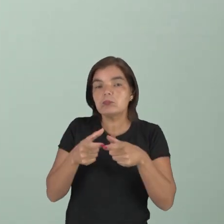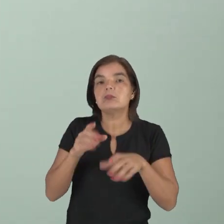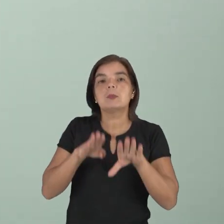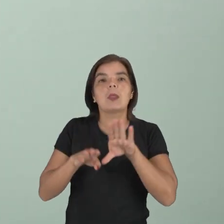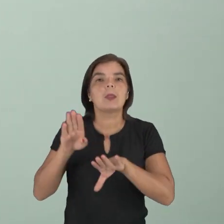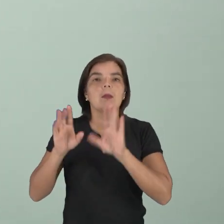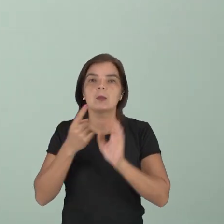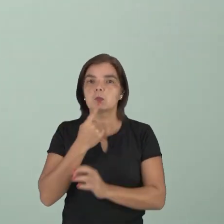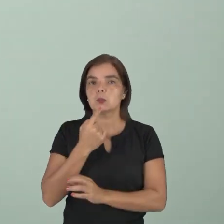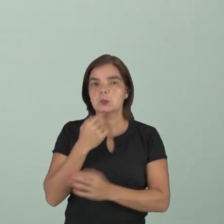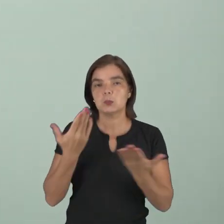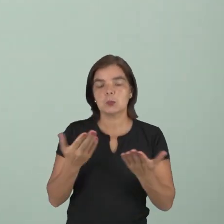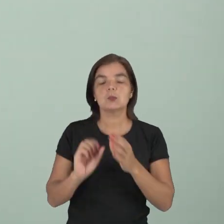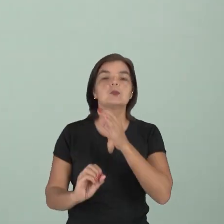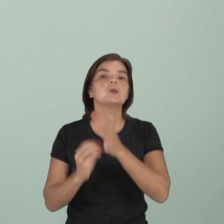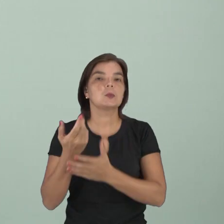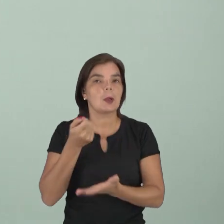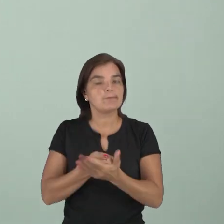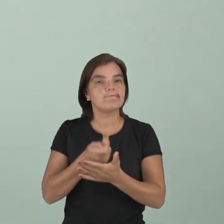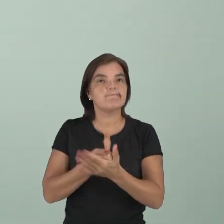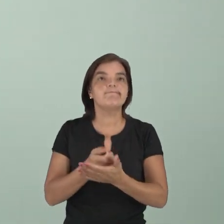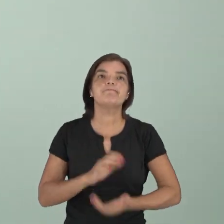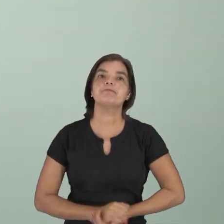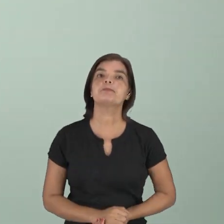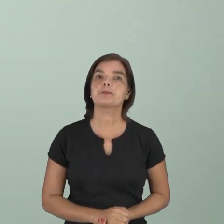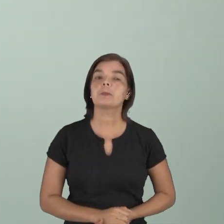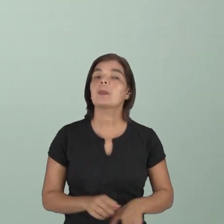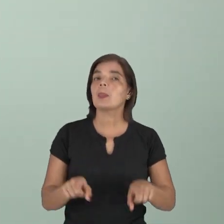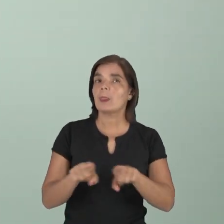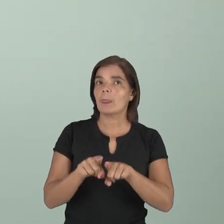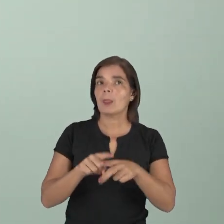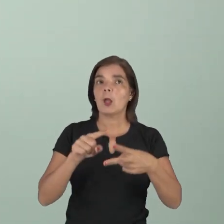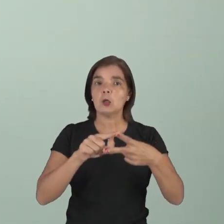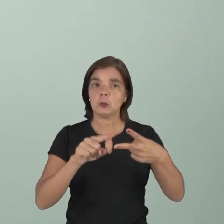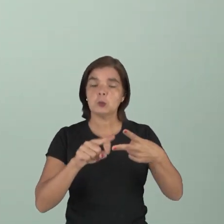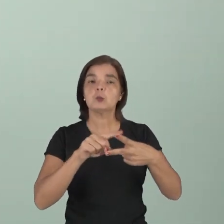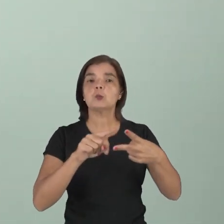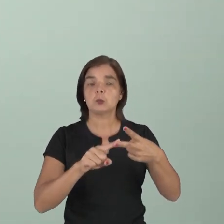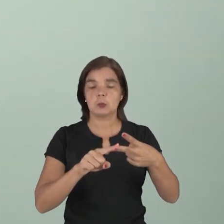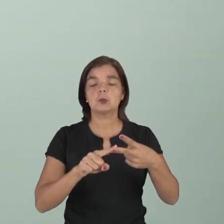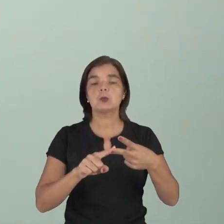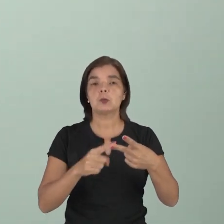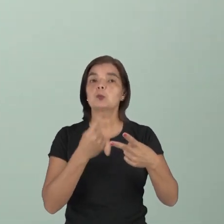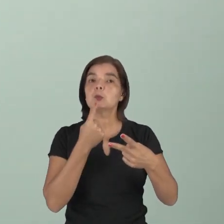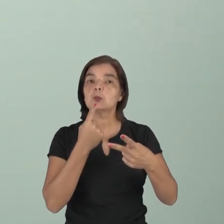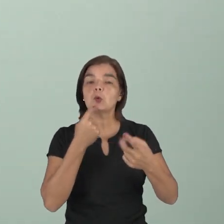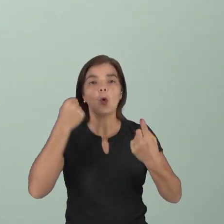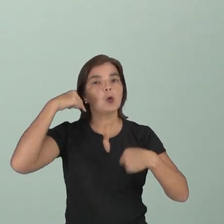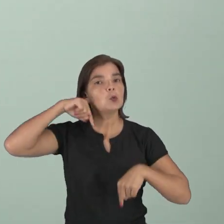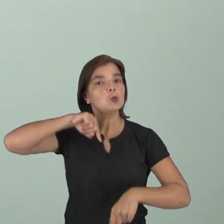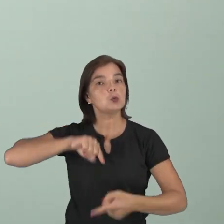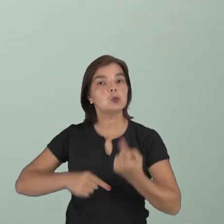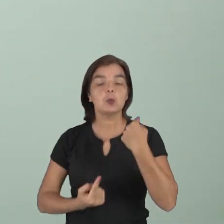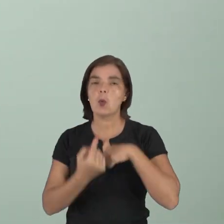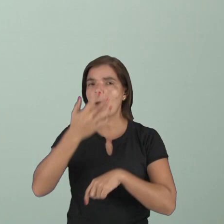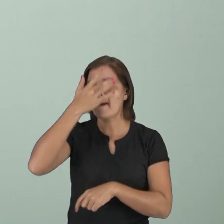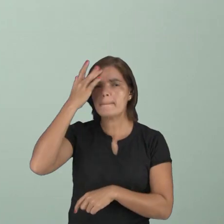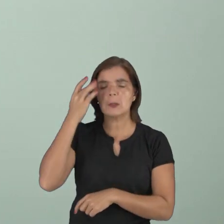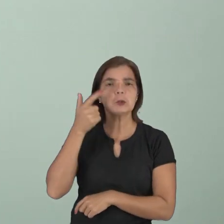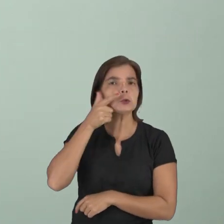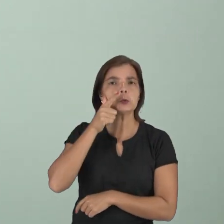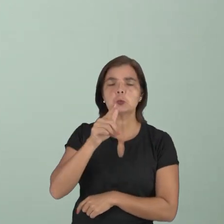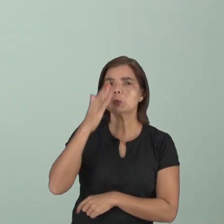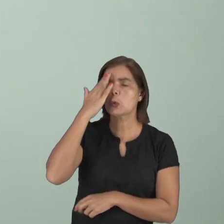do fluxo ali, do que exigir. A pressão também tem dois nomezinhos que geralmente aparecem e as pessoas acabam